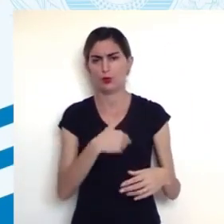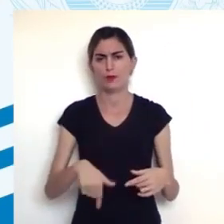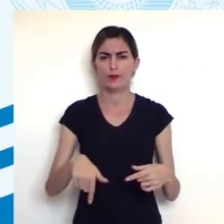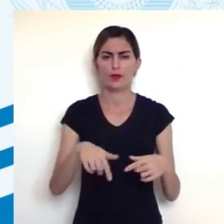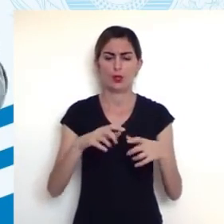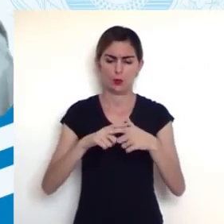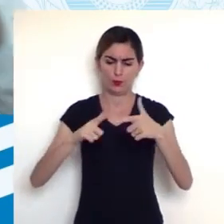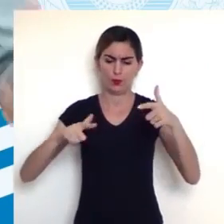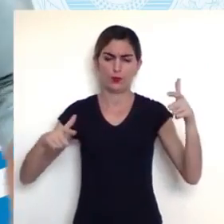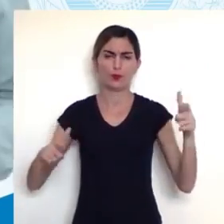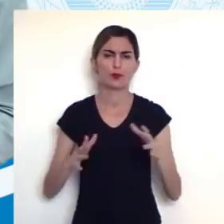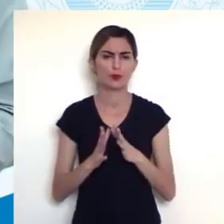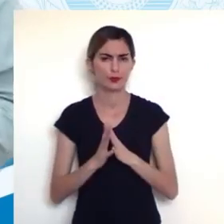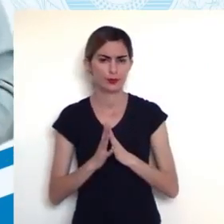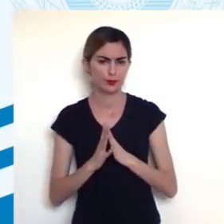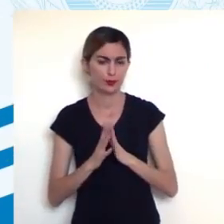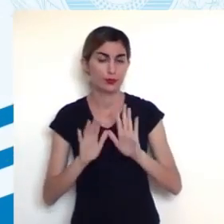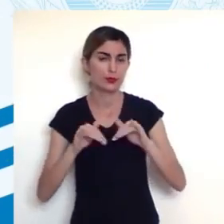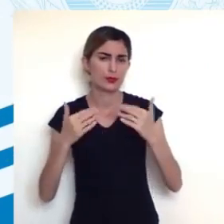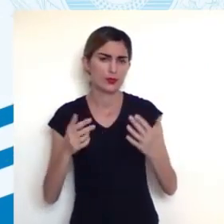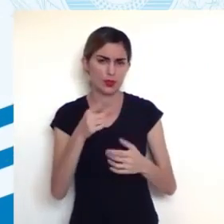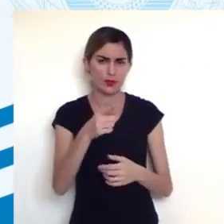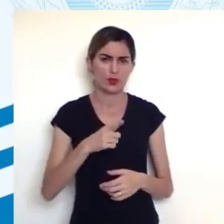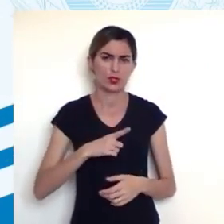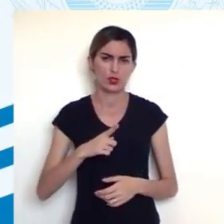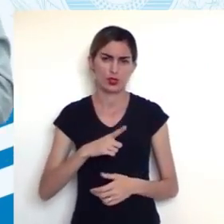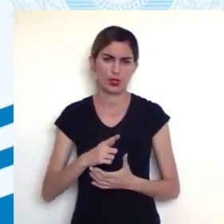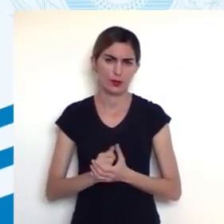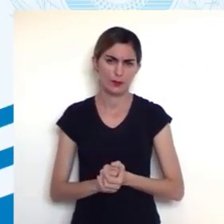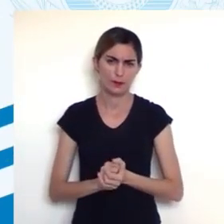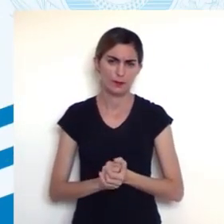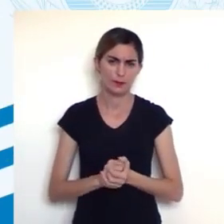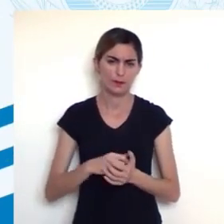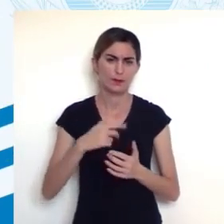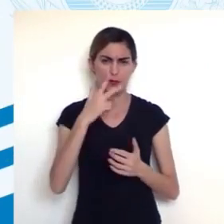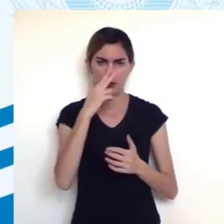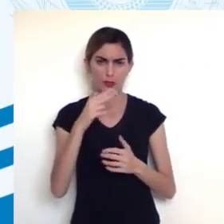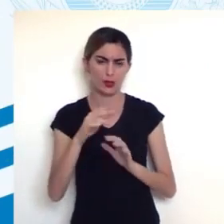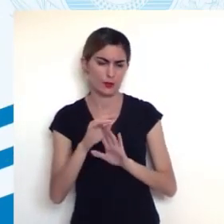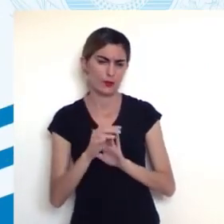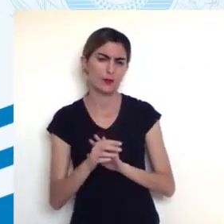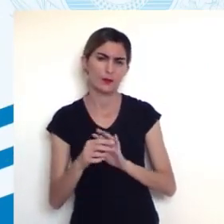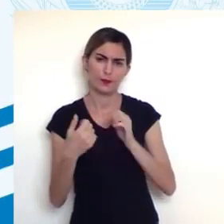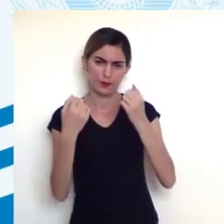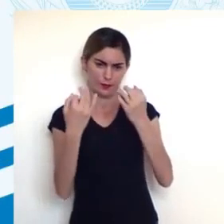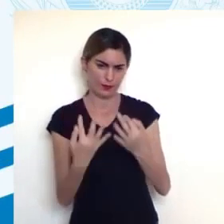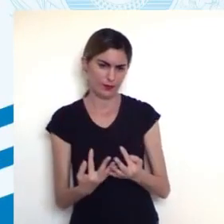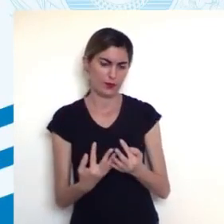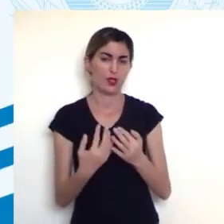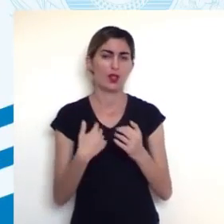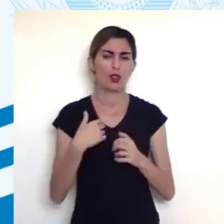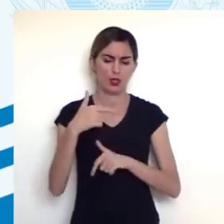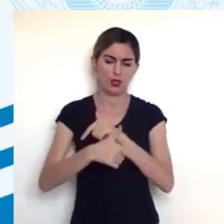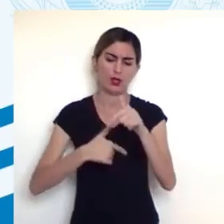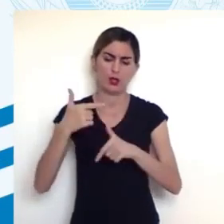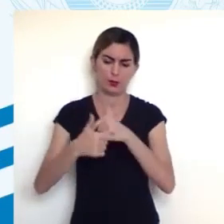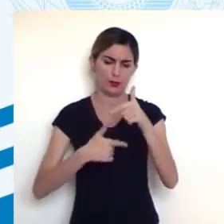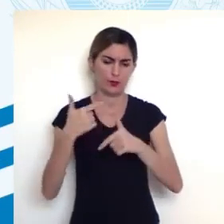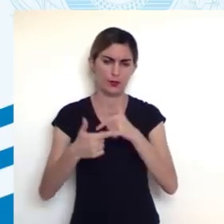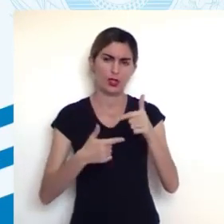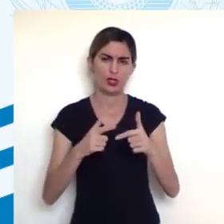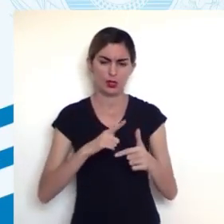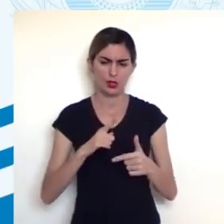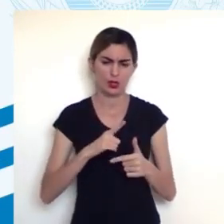chegavam imigrantes, etc, etc. Então, vocês têm aí. Então, nesse contexto, pessoal, os